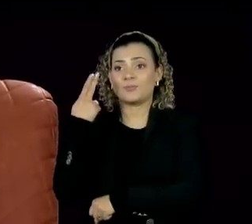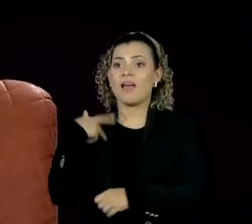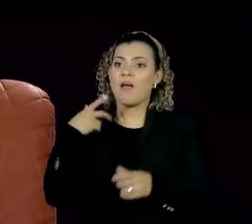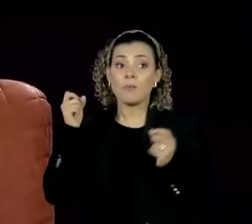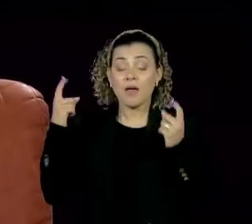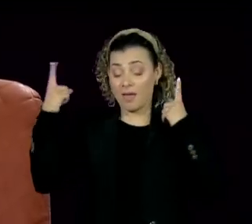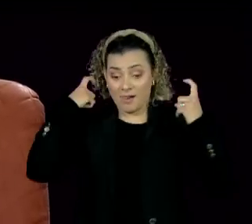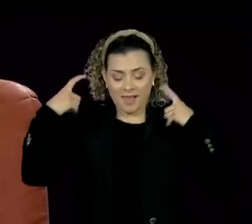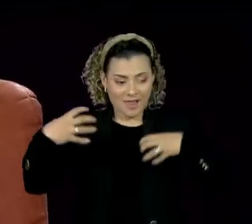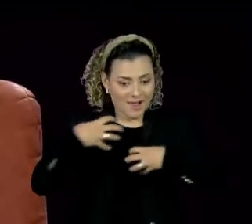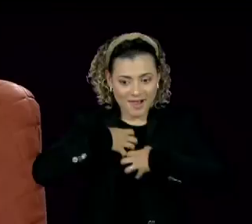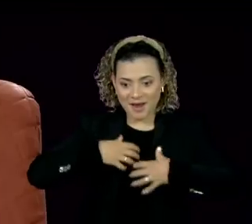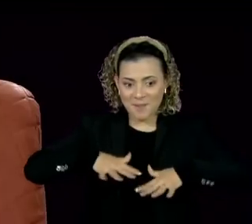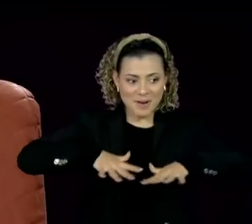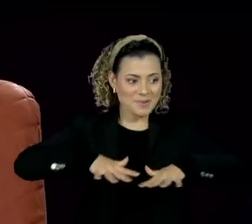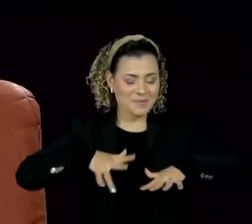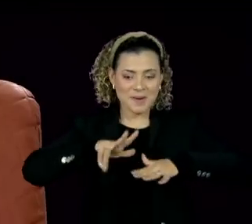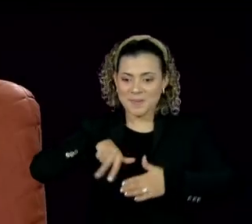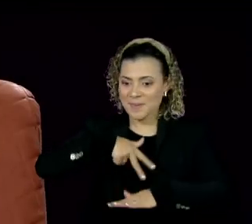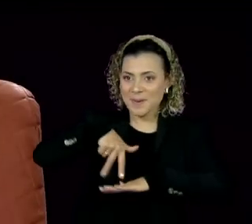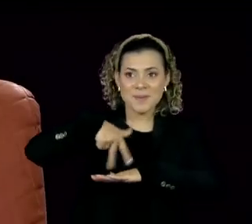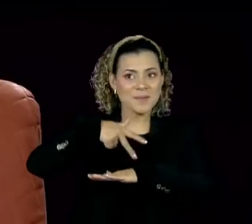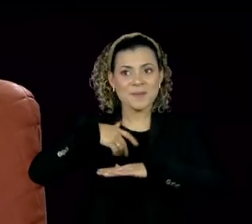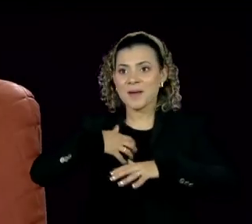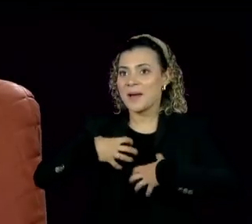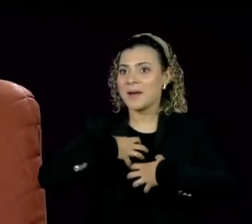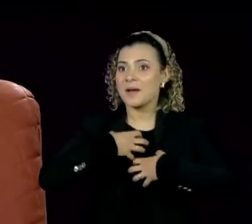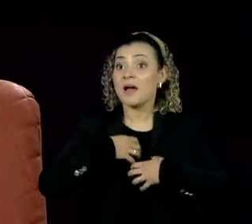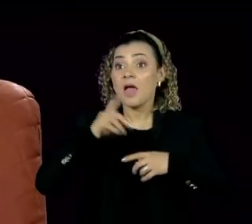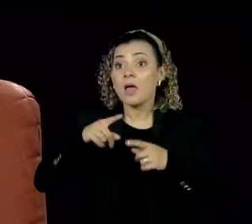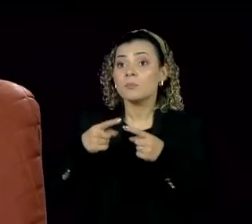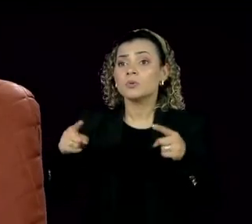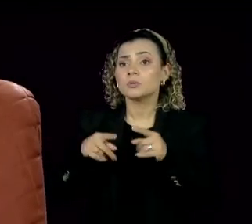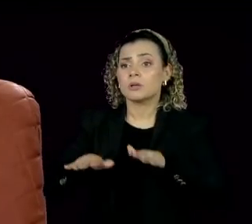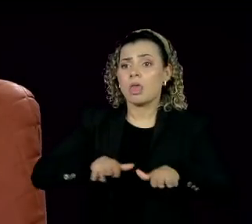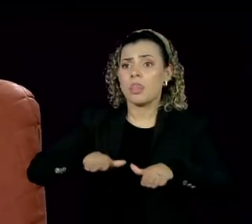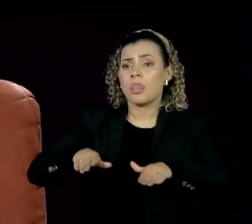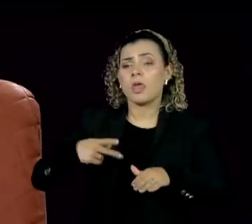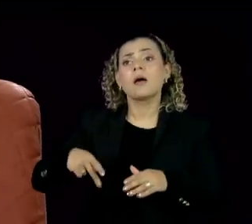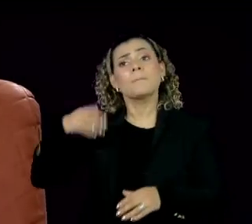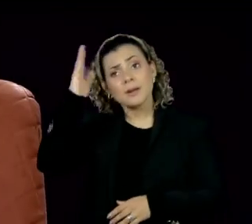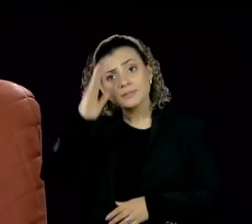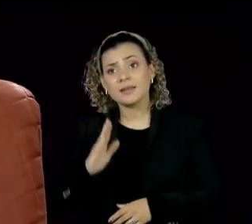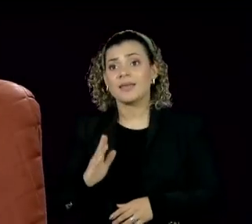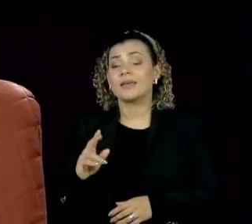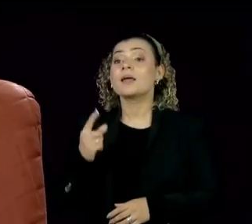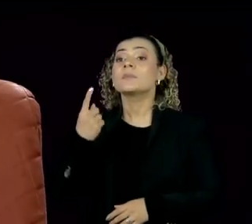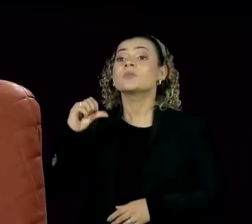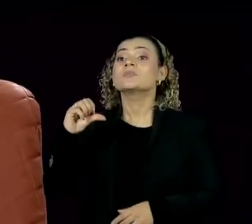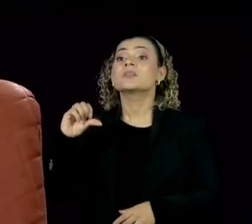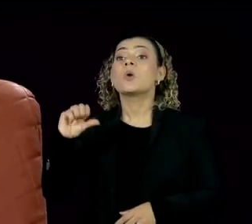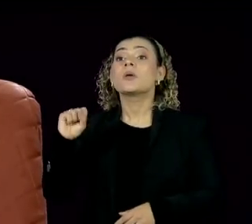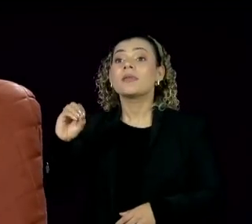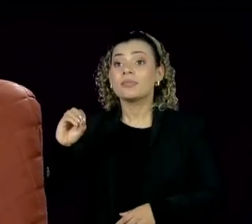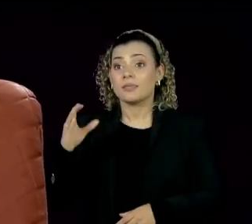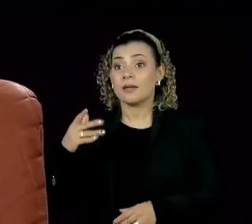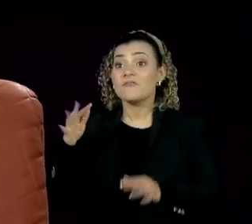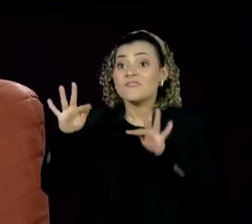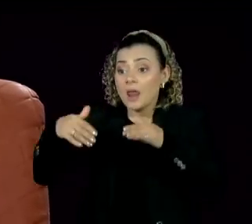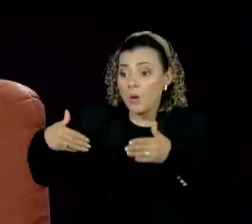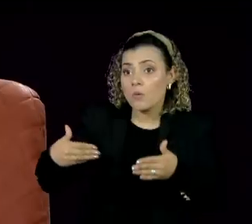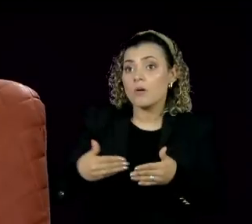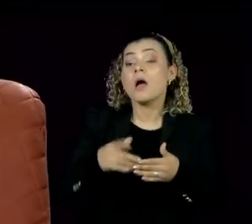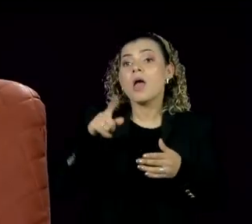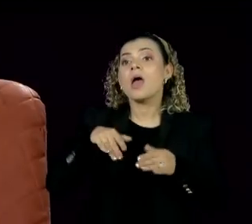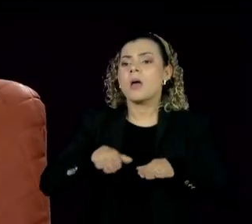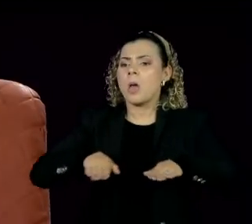isso. E era a música eletrônica brasileira, ali no final dos anos 80, porque era música feita por DJ, né,